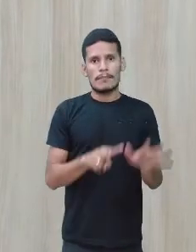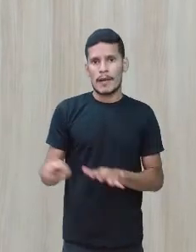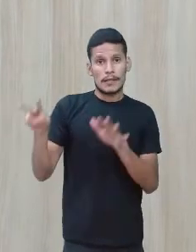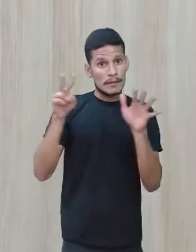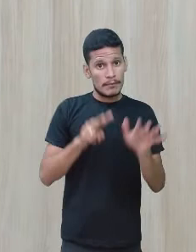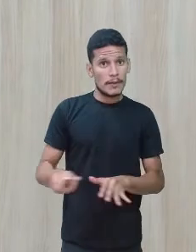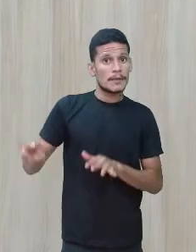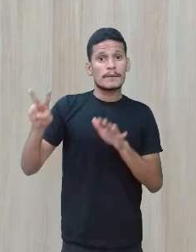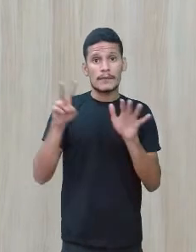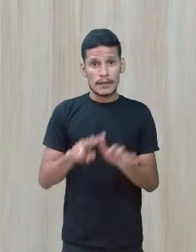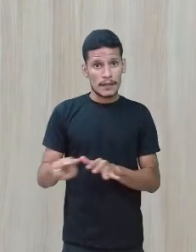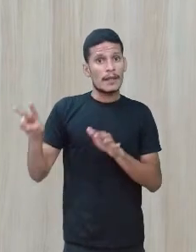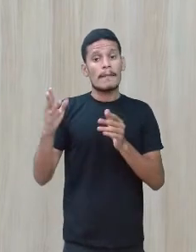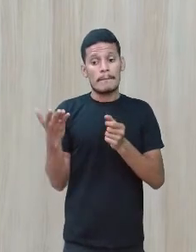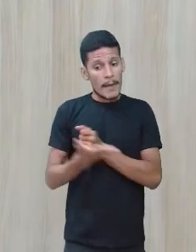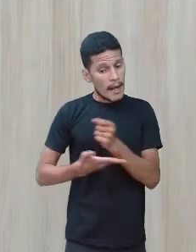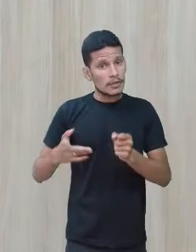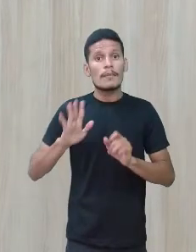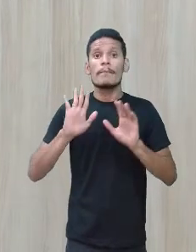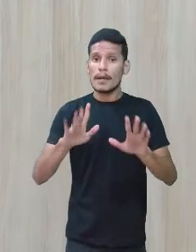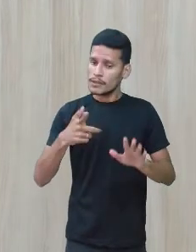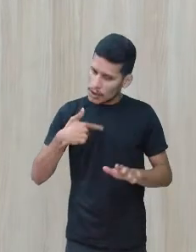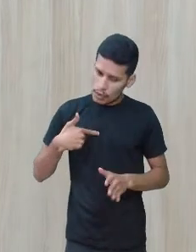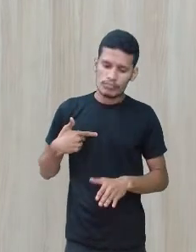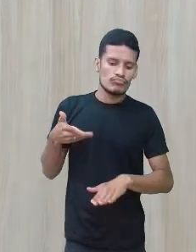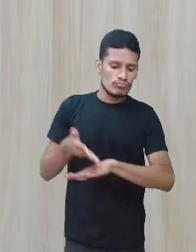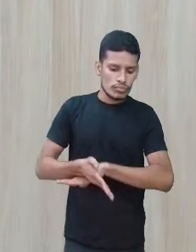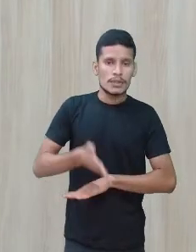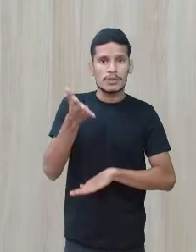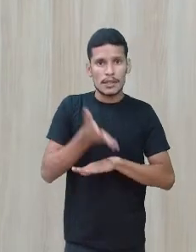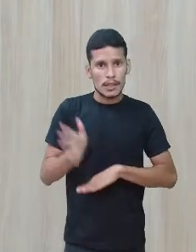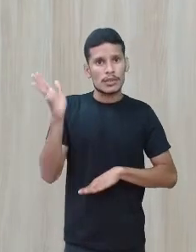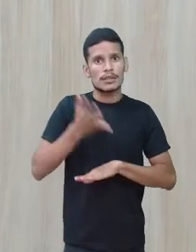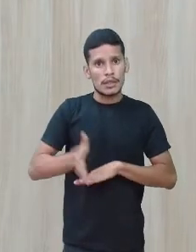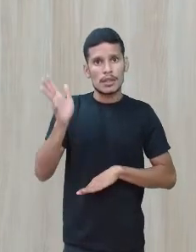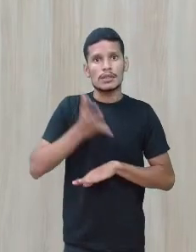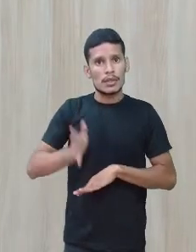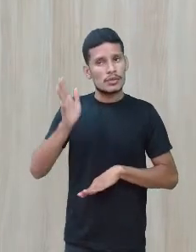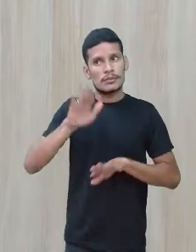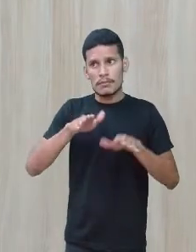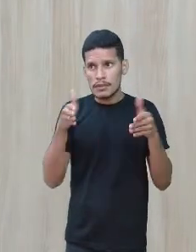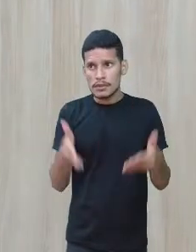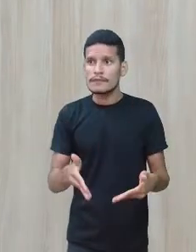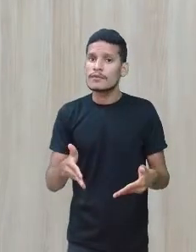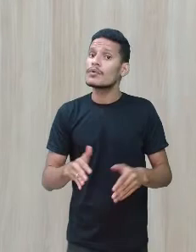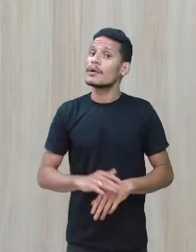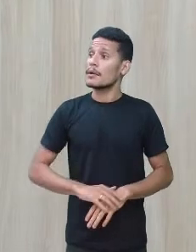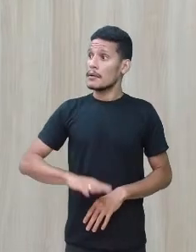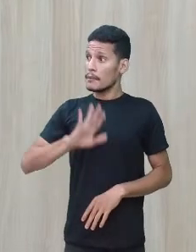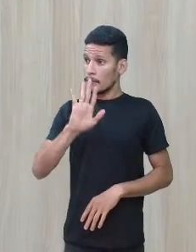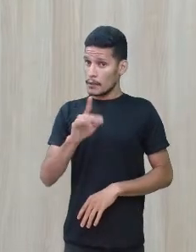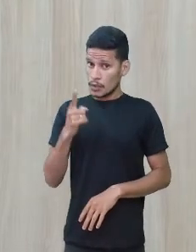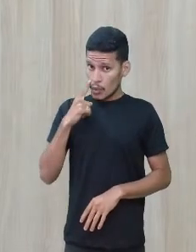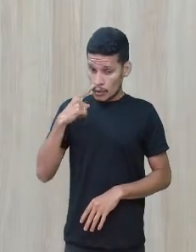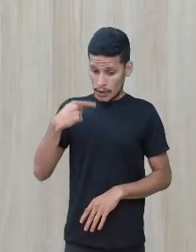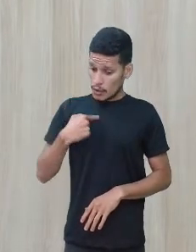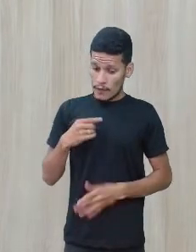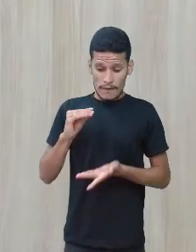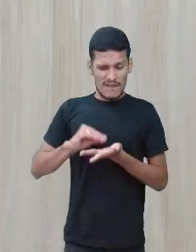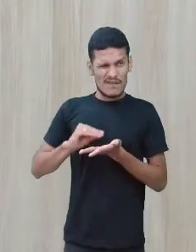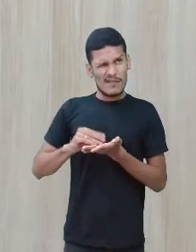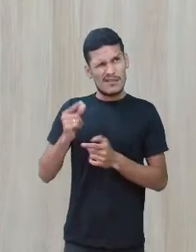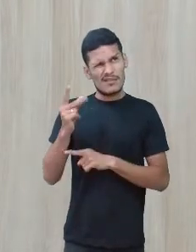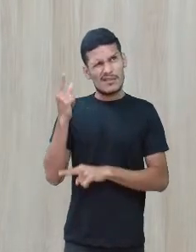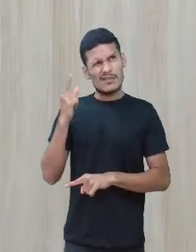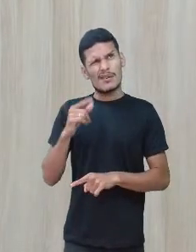mais que parecesse ser muito básico, mas eu estava lá treinando, fazendo aquele treino específico. Então eu tô sem jogar vôlei, já